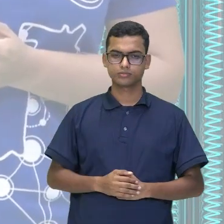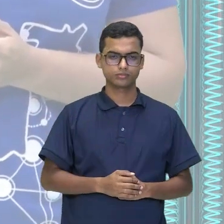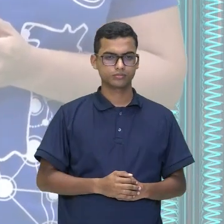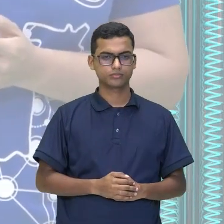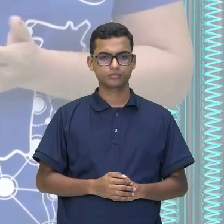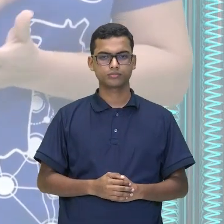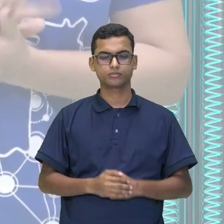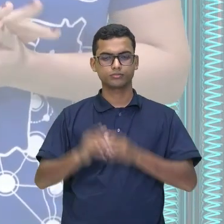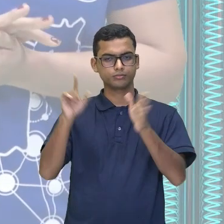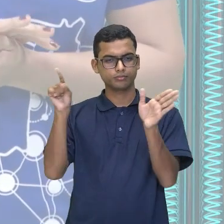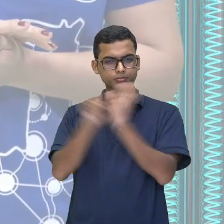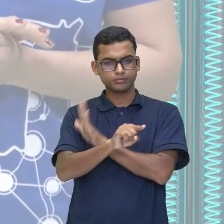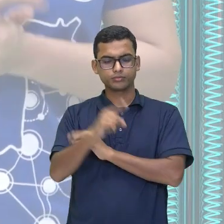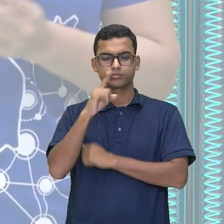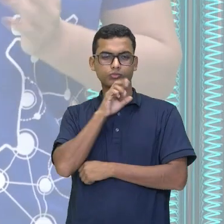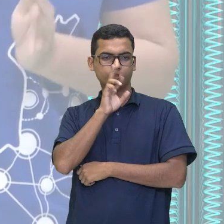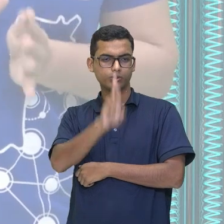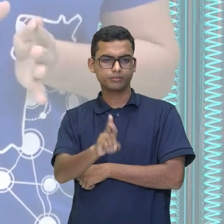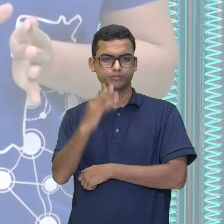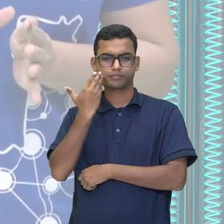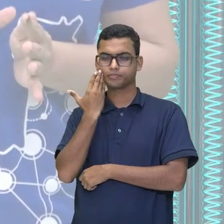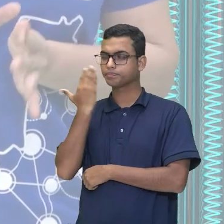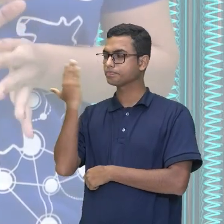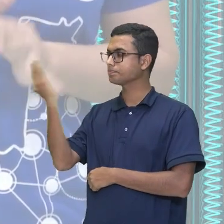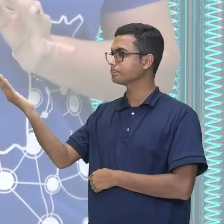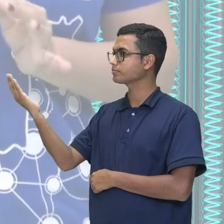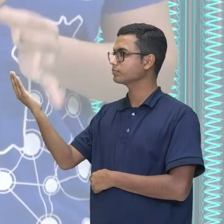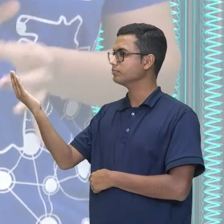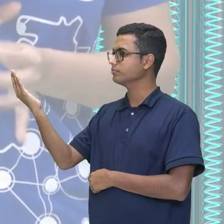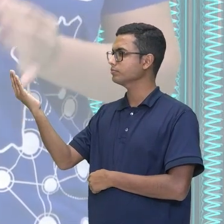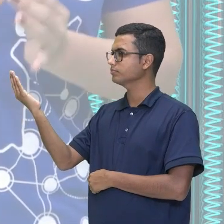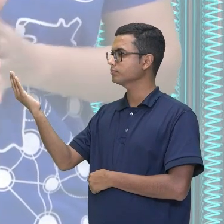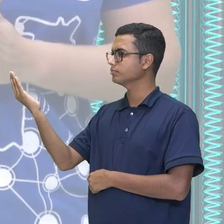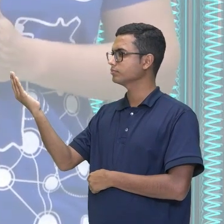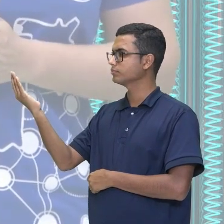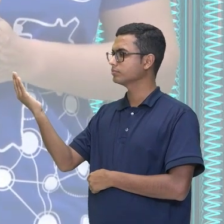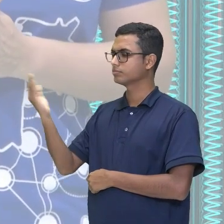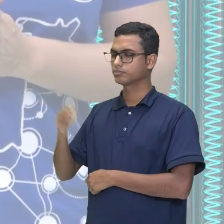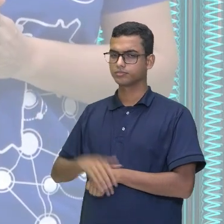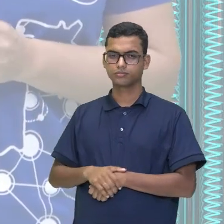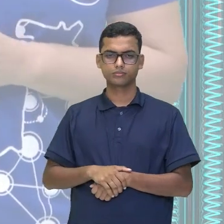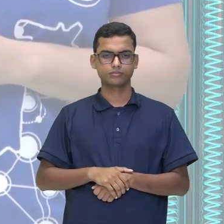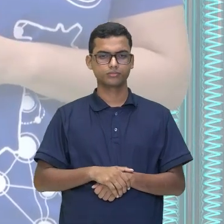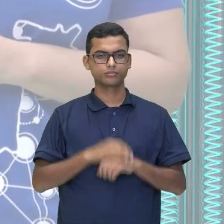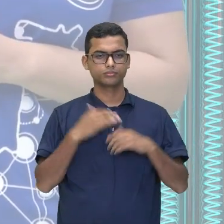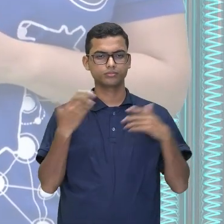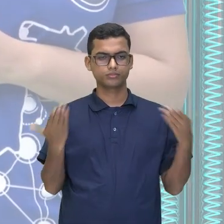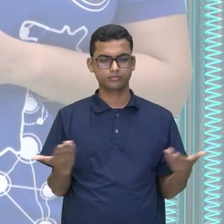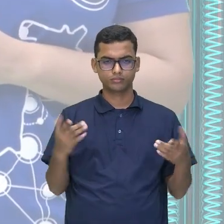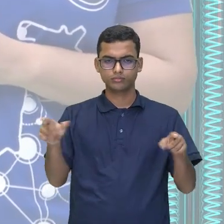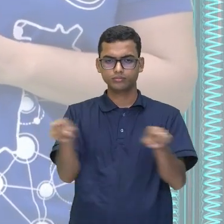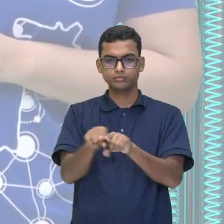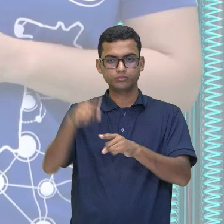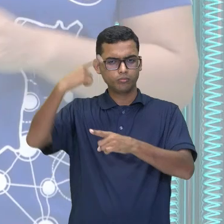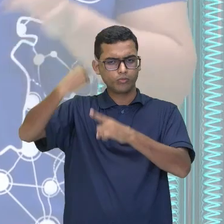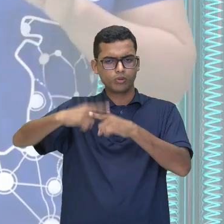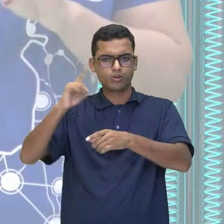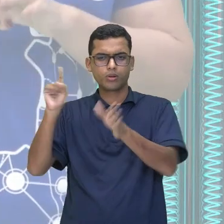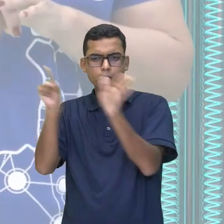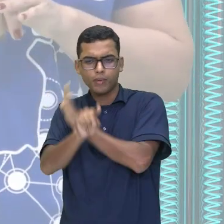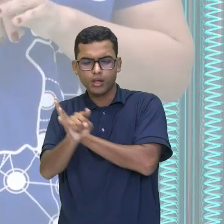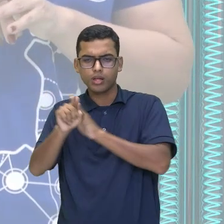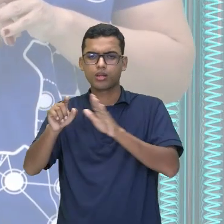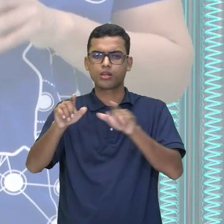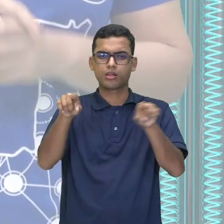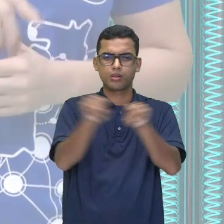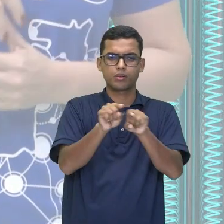com a interrogação, a resposta because. Os dois querem dizer o porquê. Então, o porquê separado de pergunta e aquele